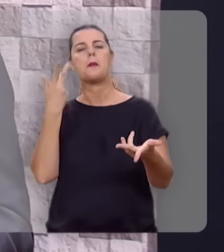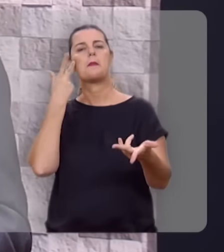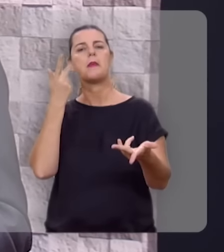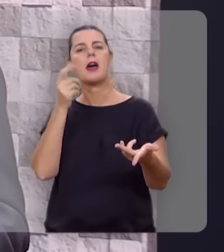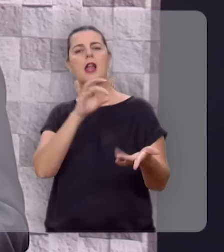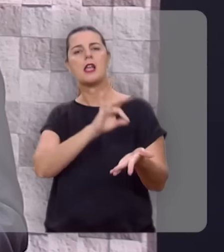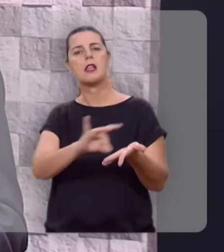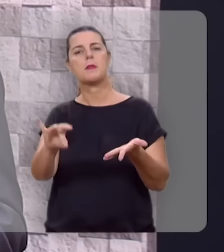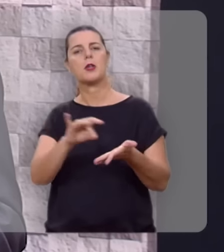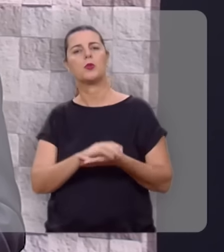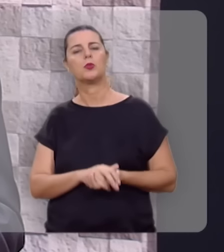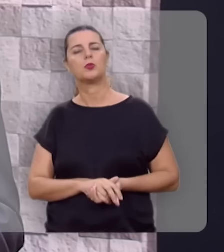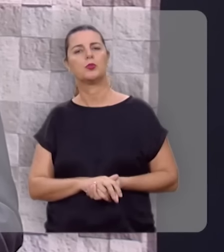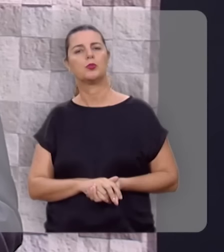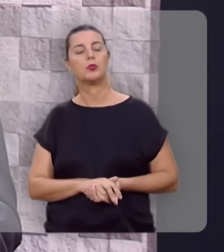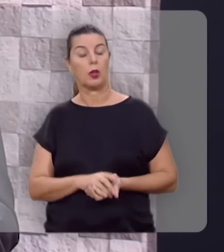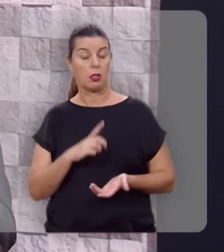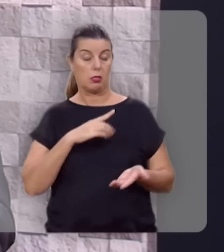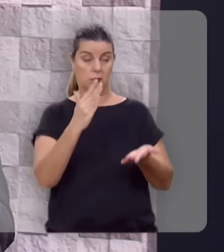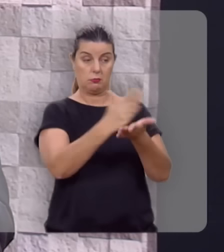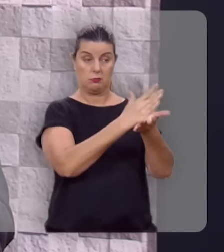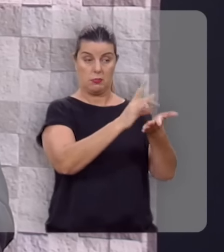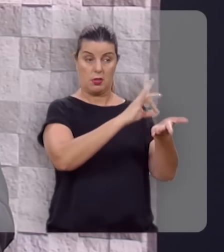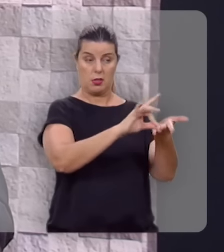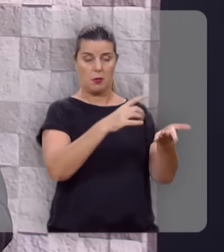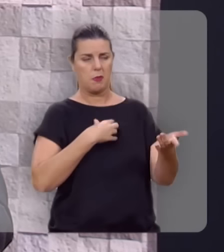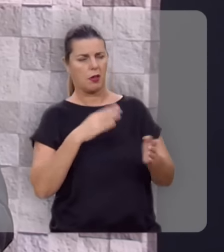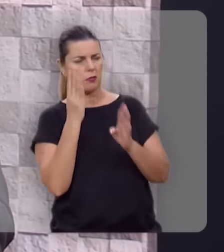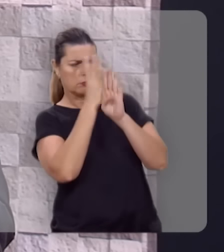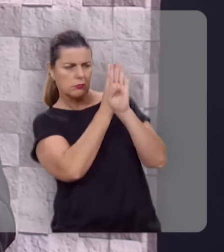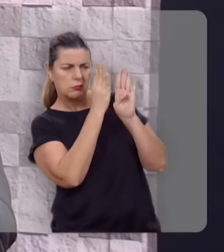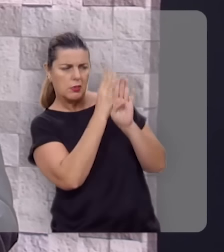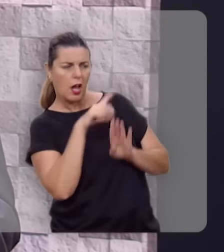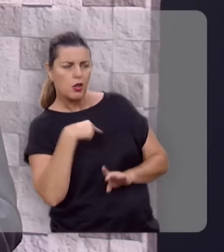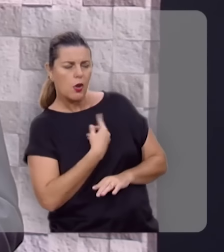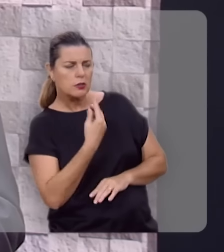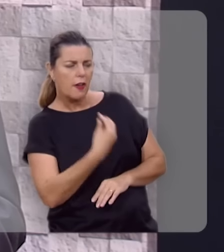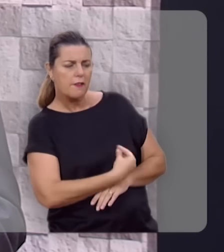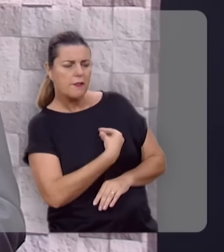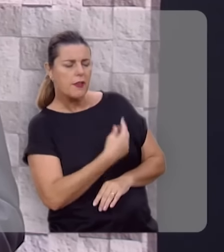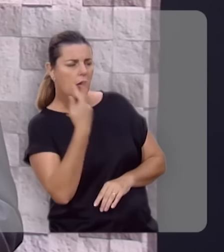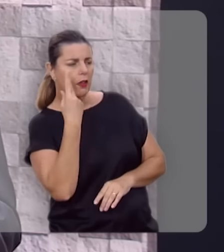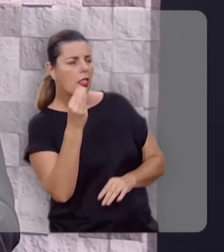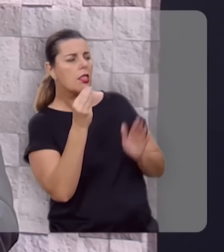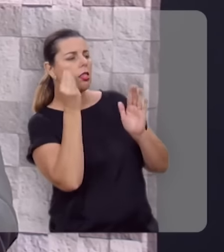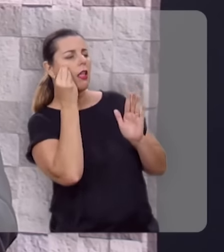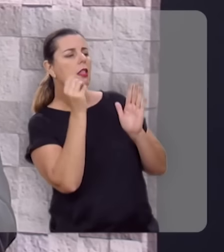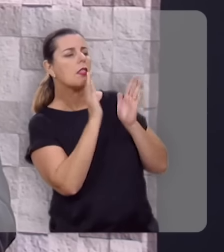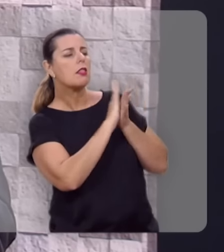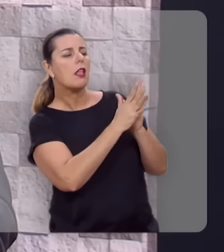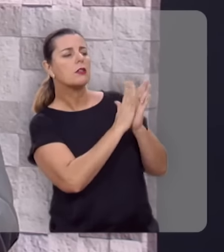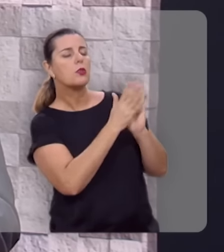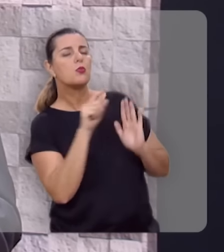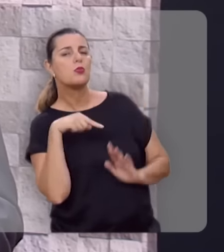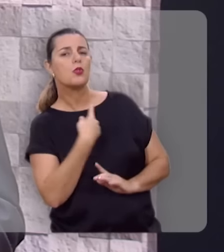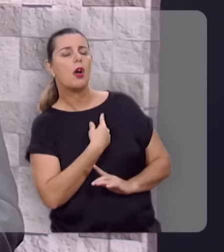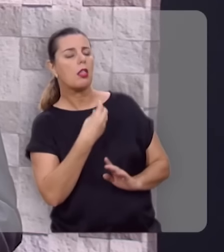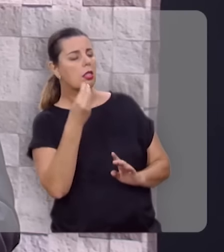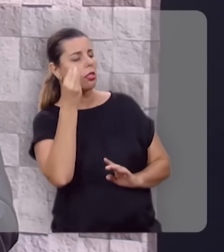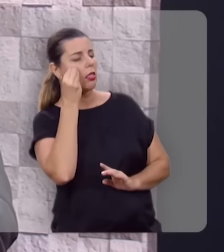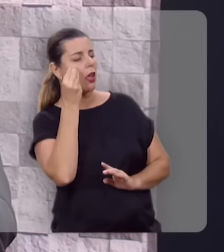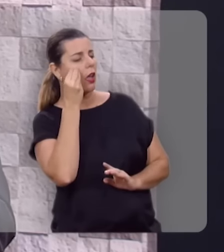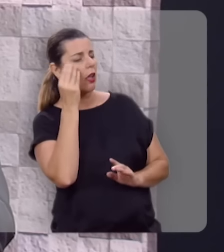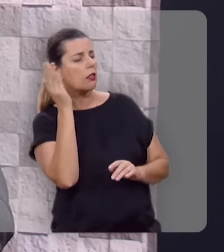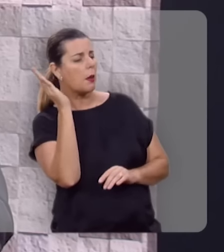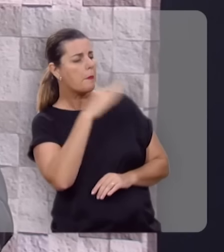seus inimigos. Há inimigos que espreitam a nossa vida para tentar nos destruir,